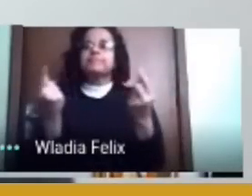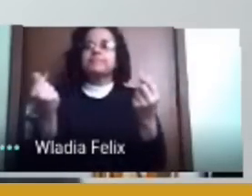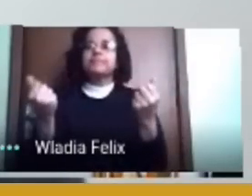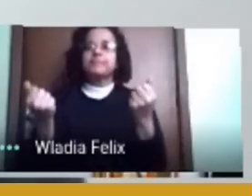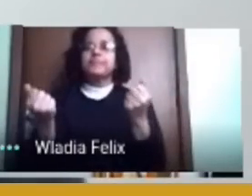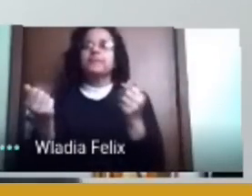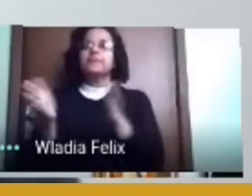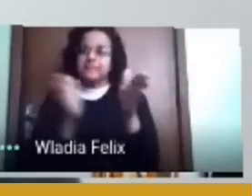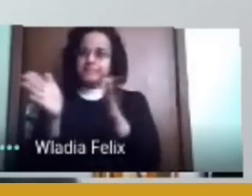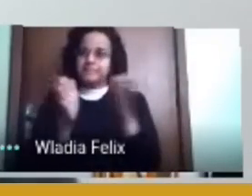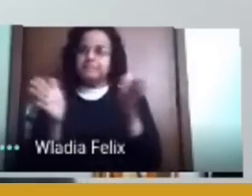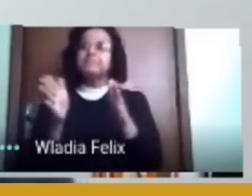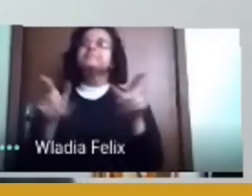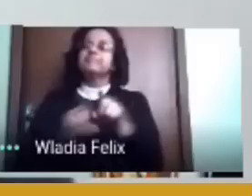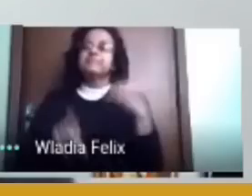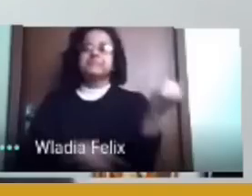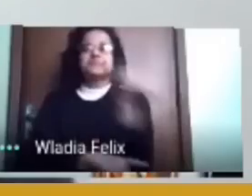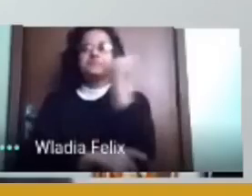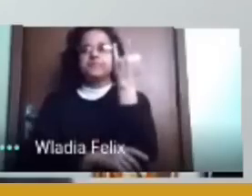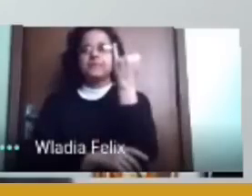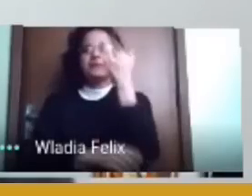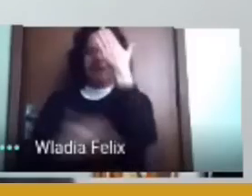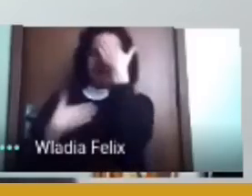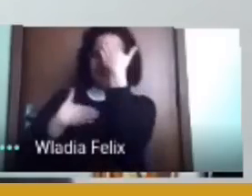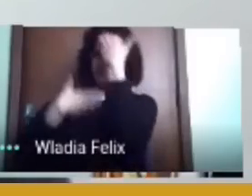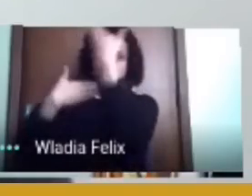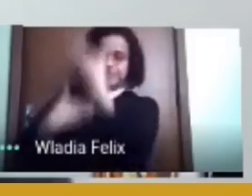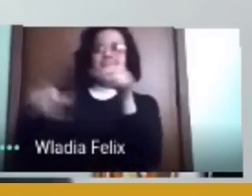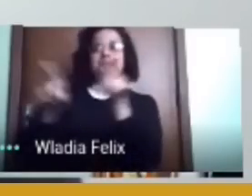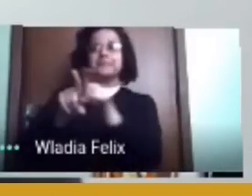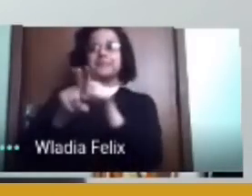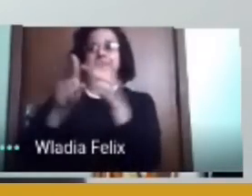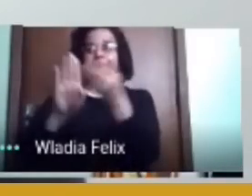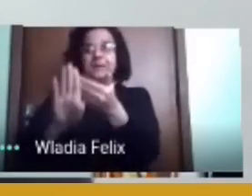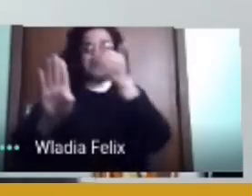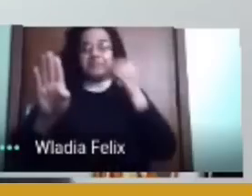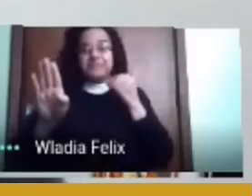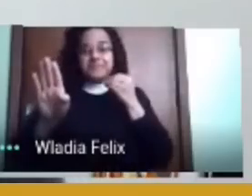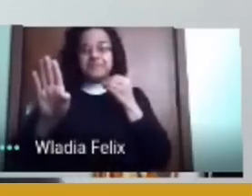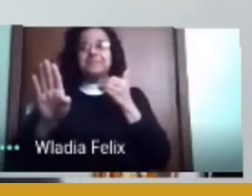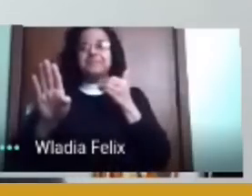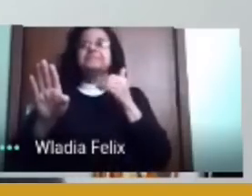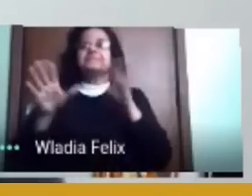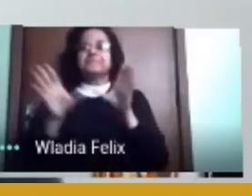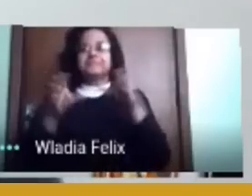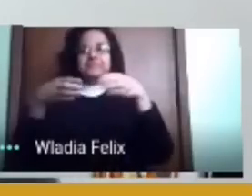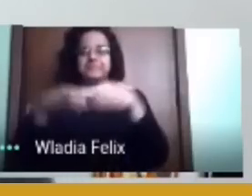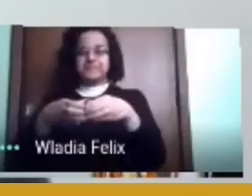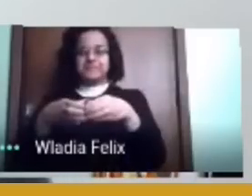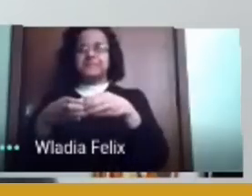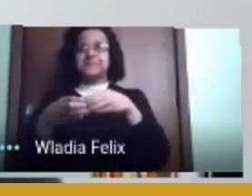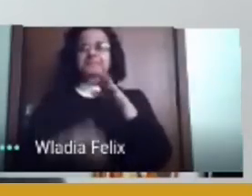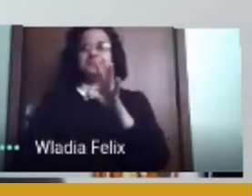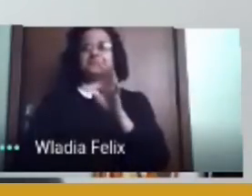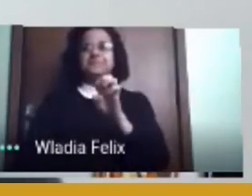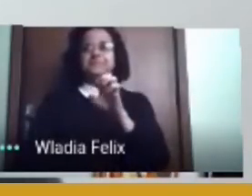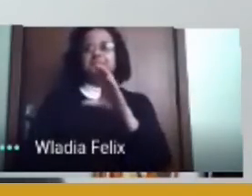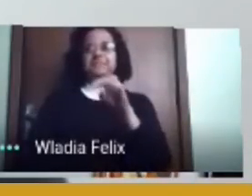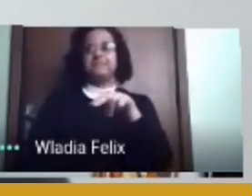equipe técnica que está por trás disso, na figura do Ricardo e do Kleber. Sem essas pessoas que fazem a